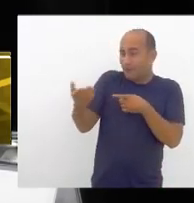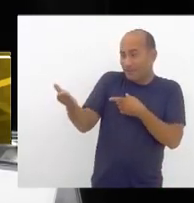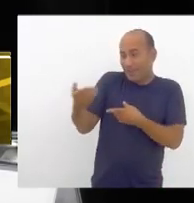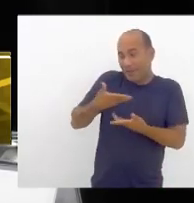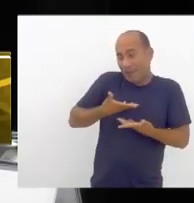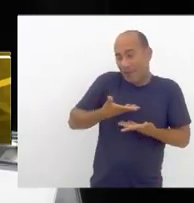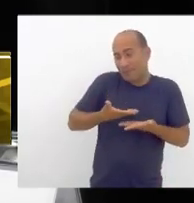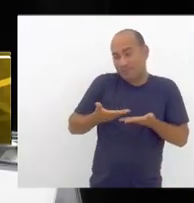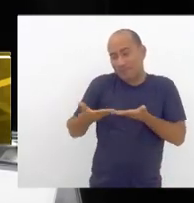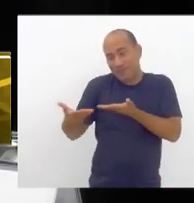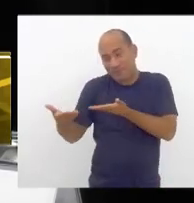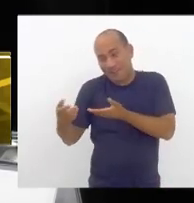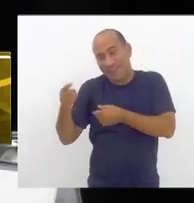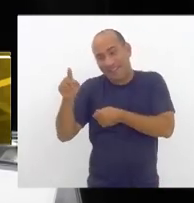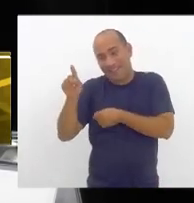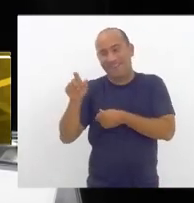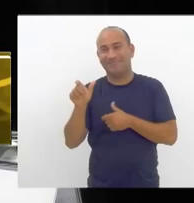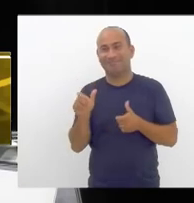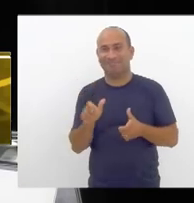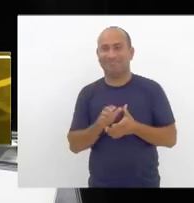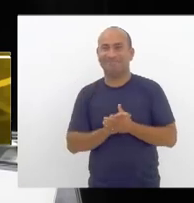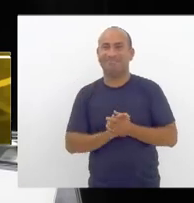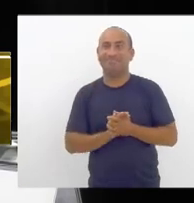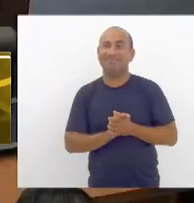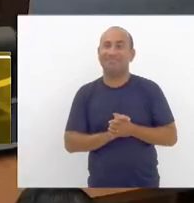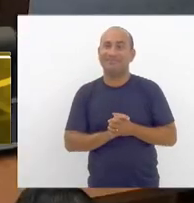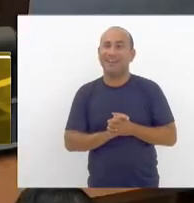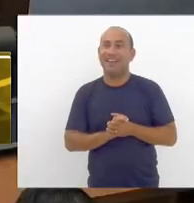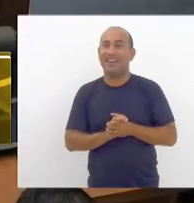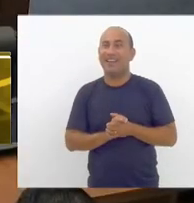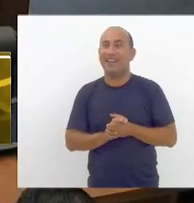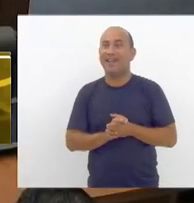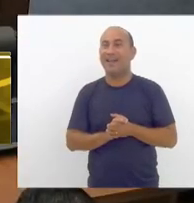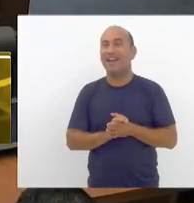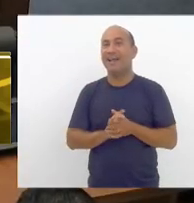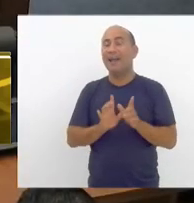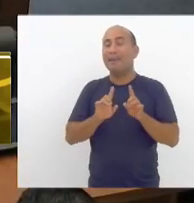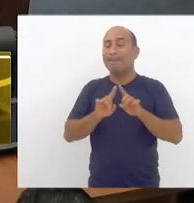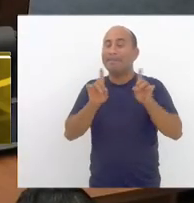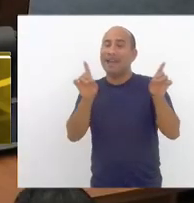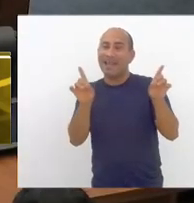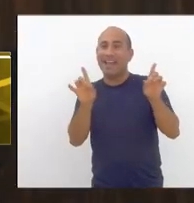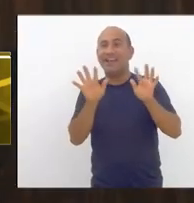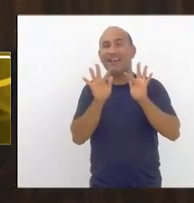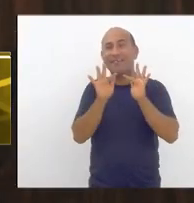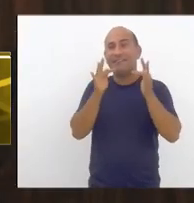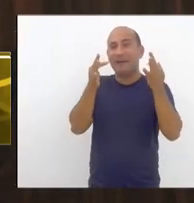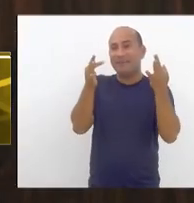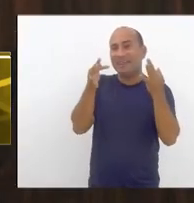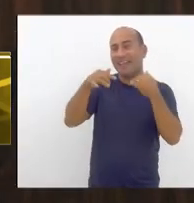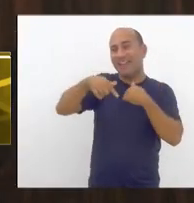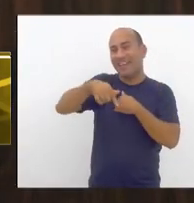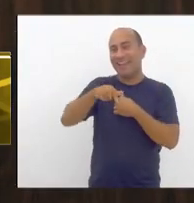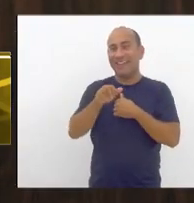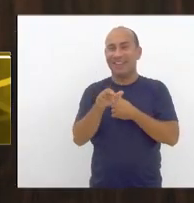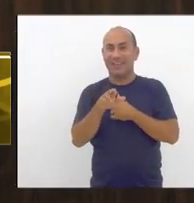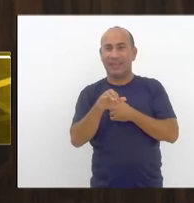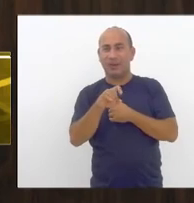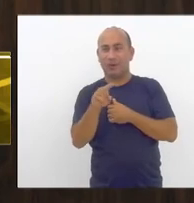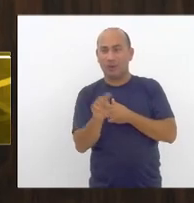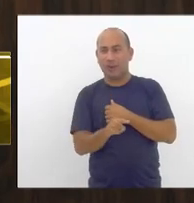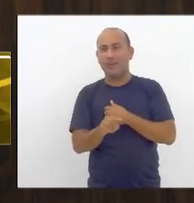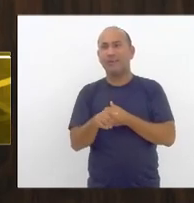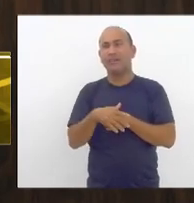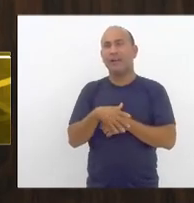não me chamou para ir lá o Queiroz também não mas família é contra a família Queiroz entendeu